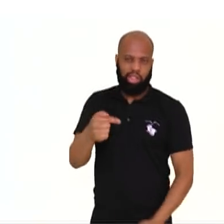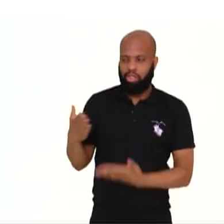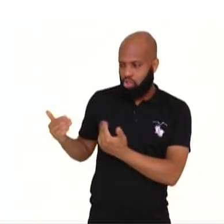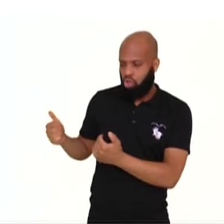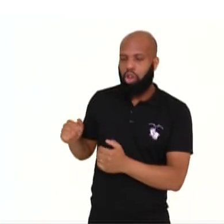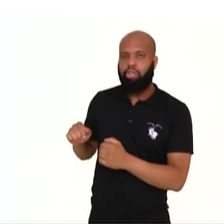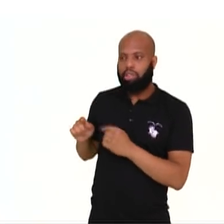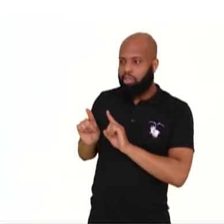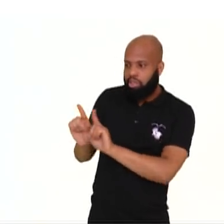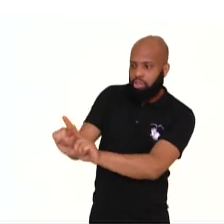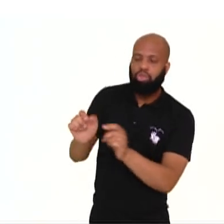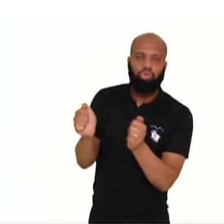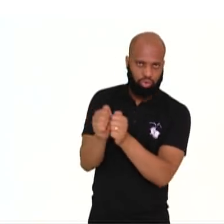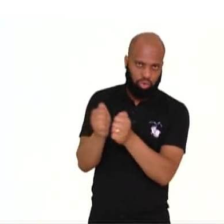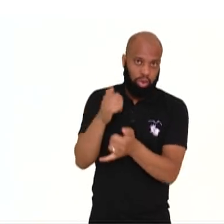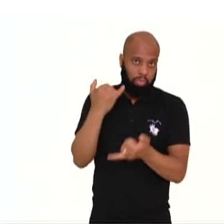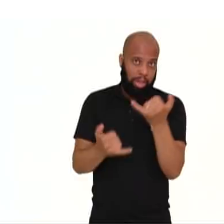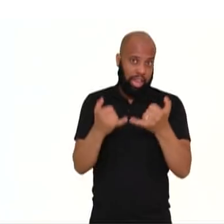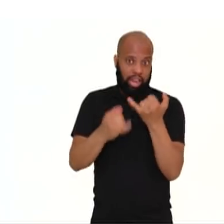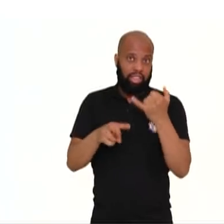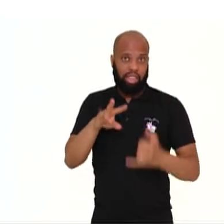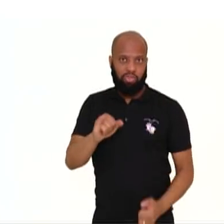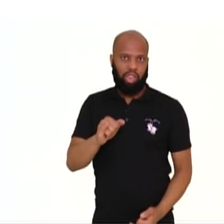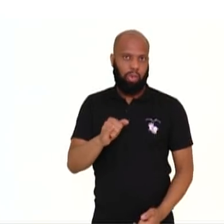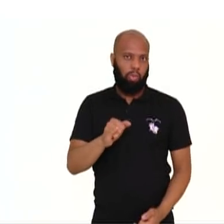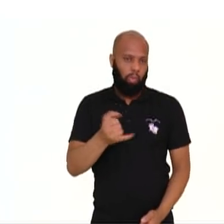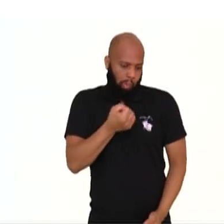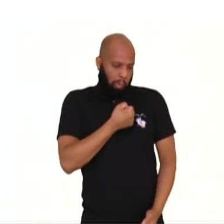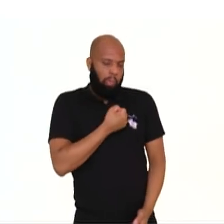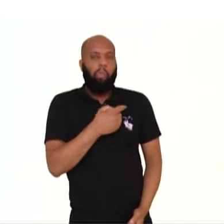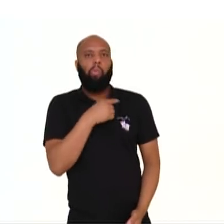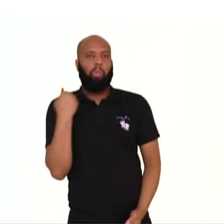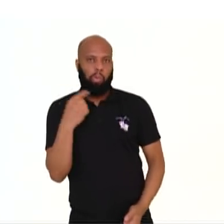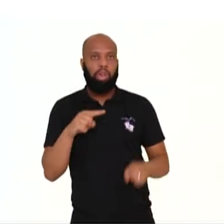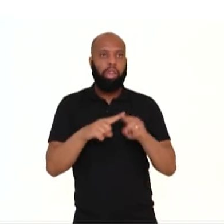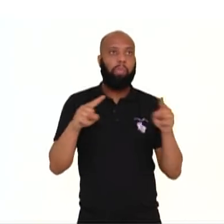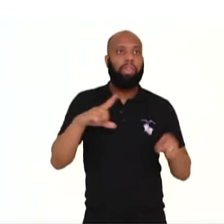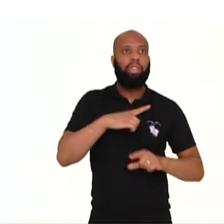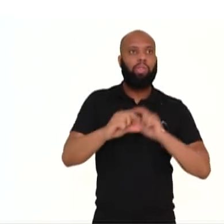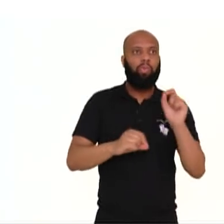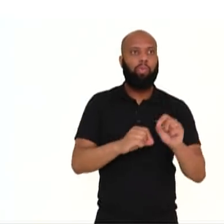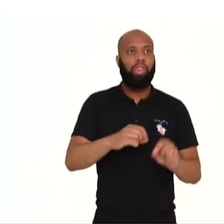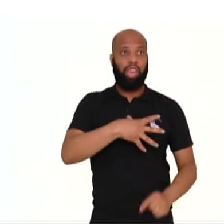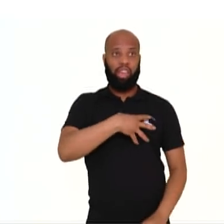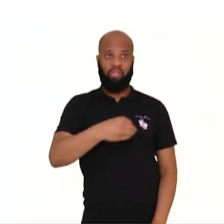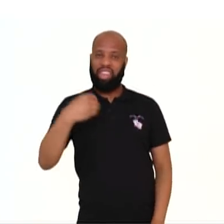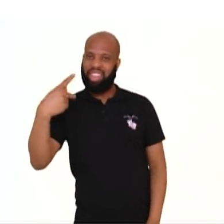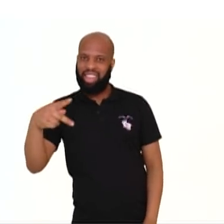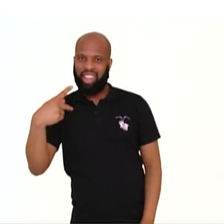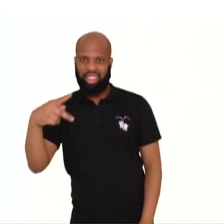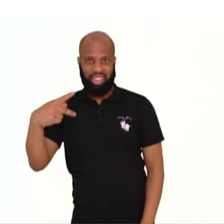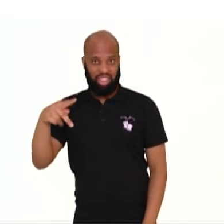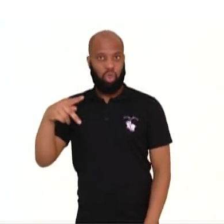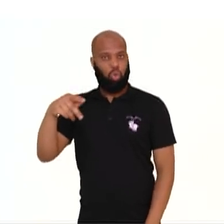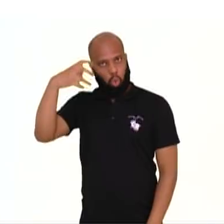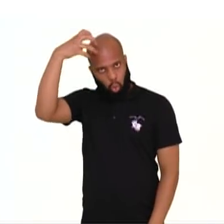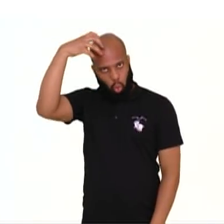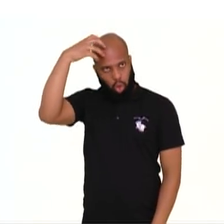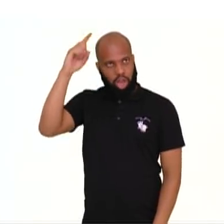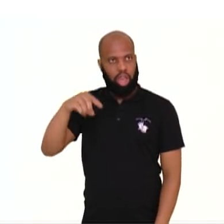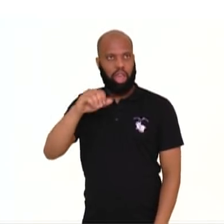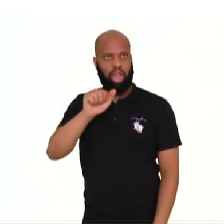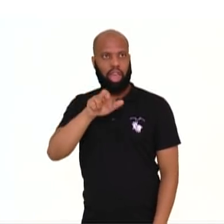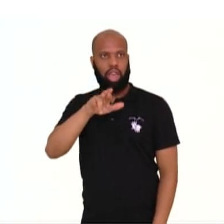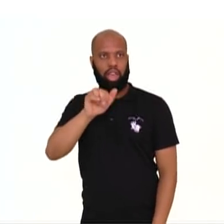um daqueles que seriam sacrificados. Acontece que Ariadne, a filha do rei, se apaixona por Teseu. Teseu até poderia entrar